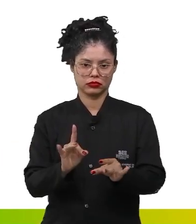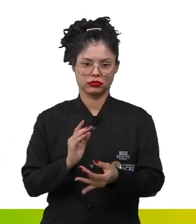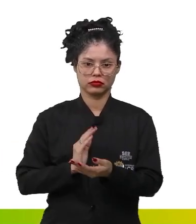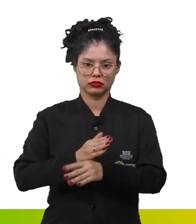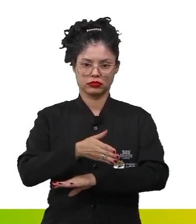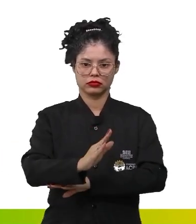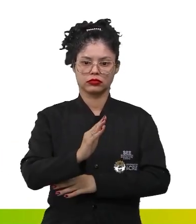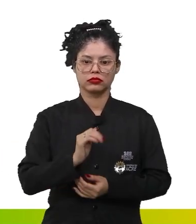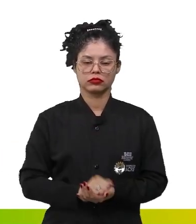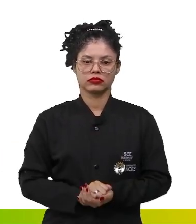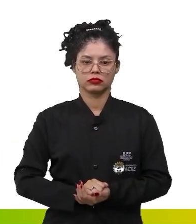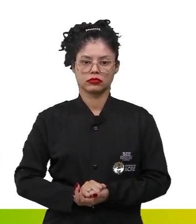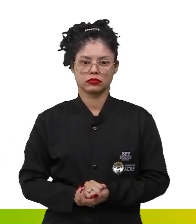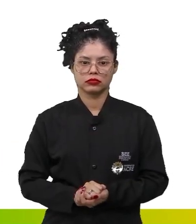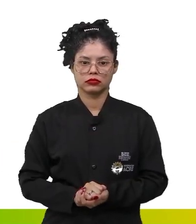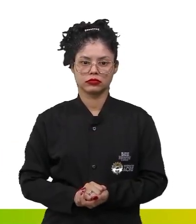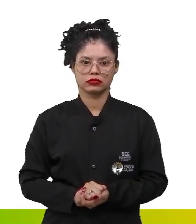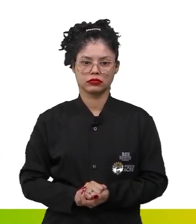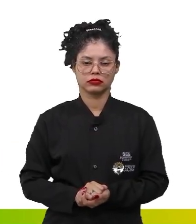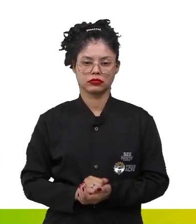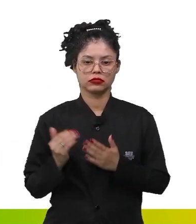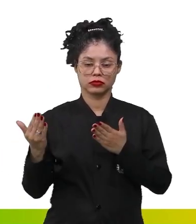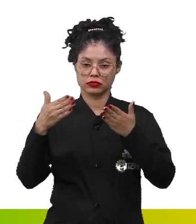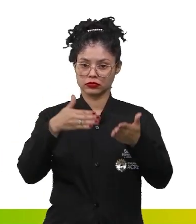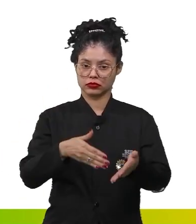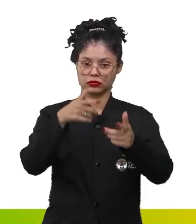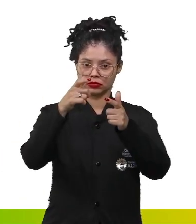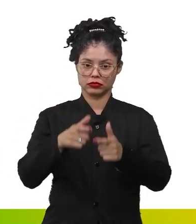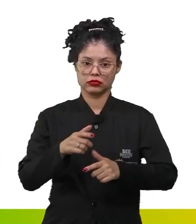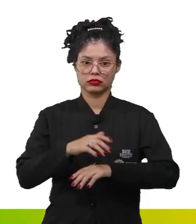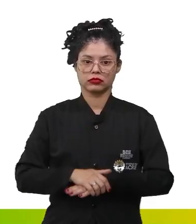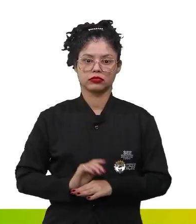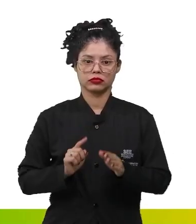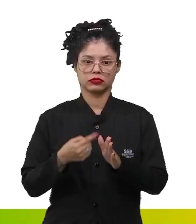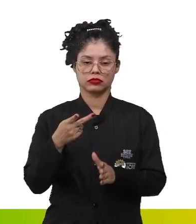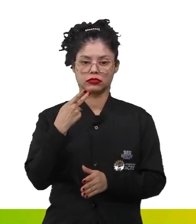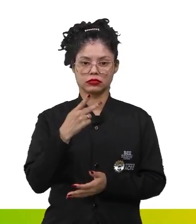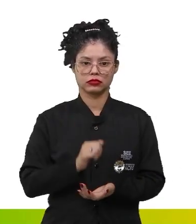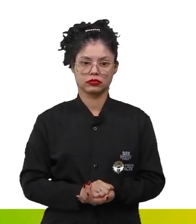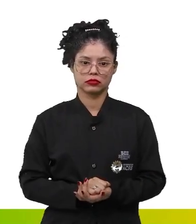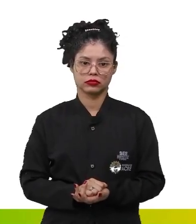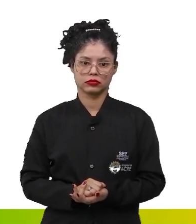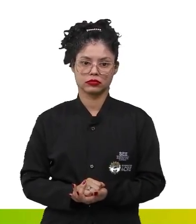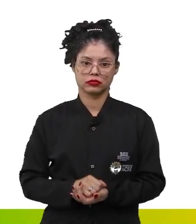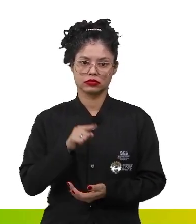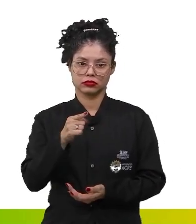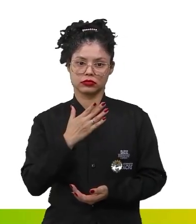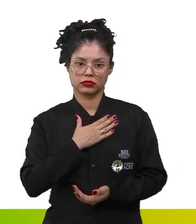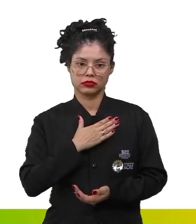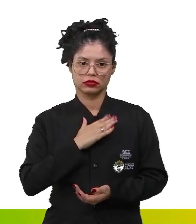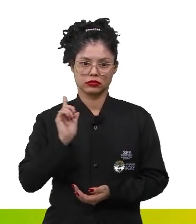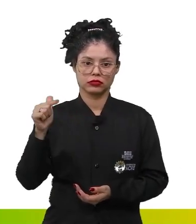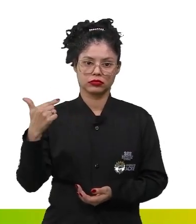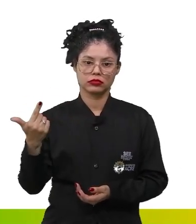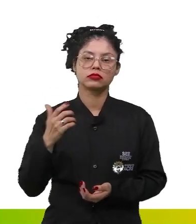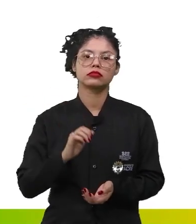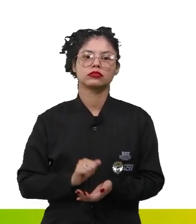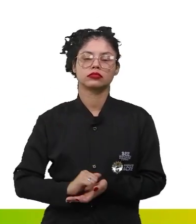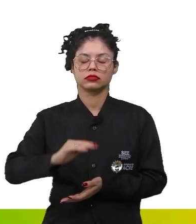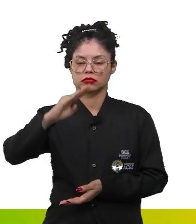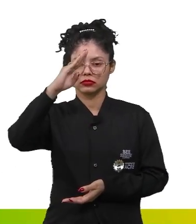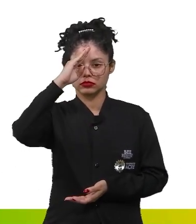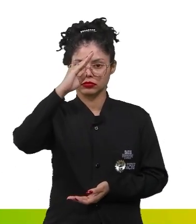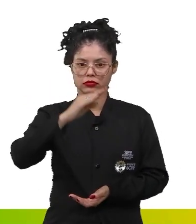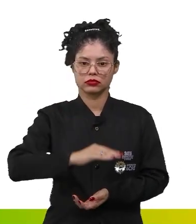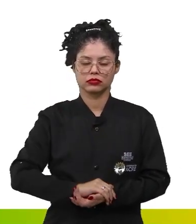ali pelo mar Mediterrâneo e chegando em um determinado local. O primeiro diz o seguinte: eu vejo você na minha próxima